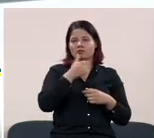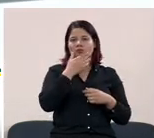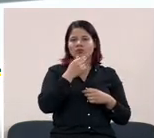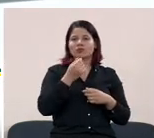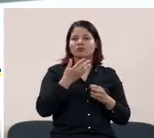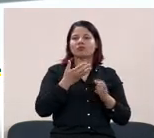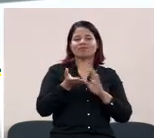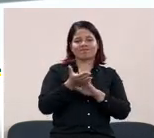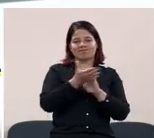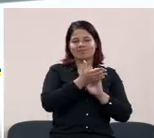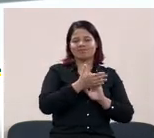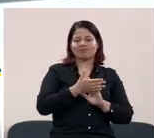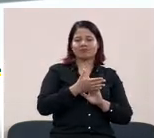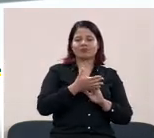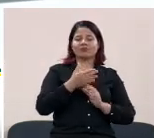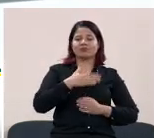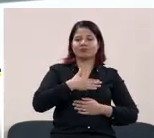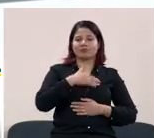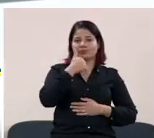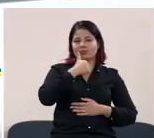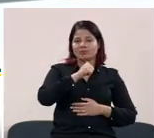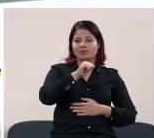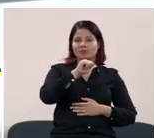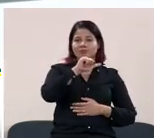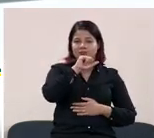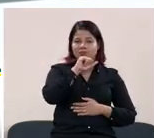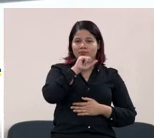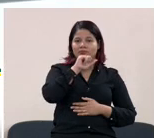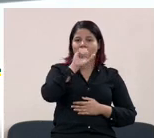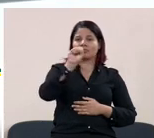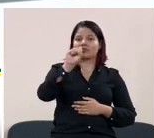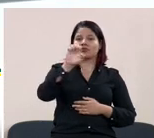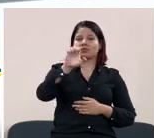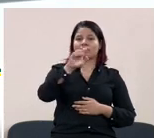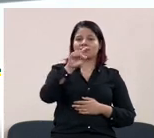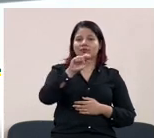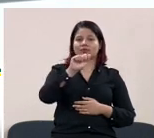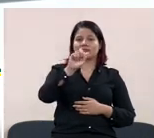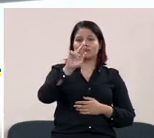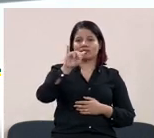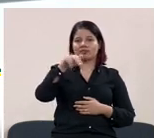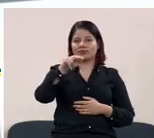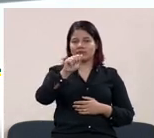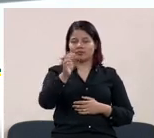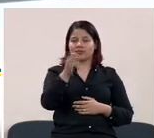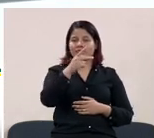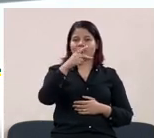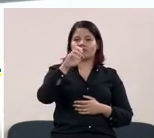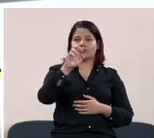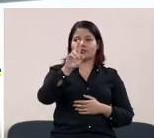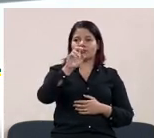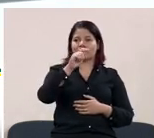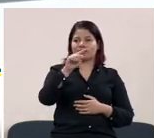Em nome da minha querida mãe, Cesarina Pérez, professora do Estado do Amapá,